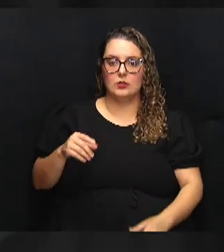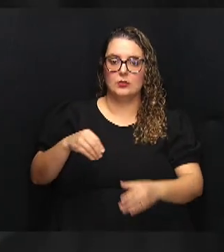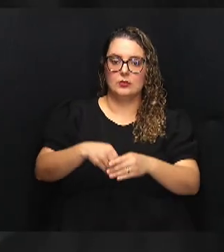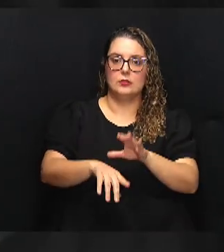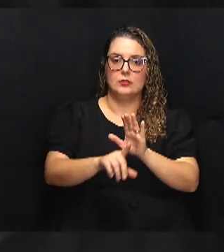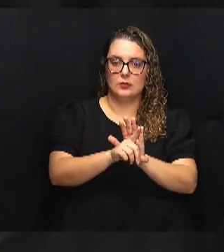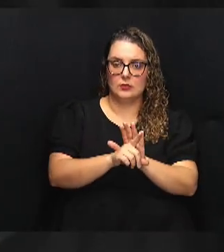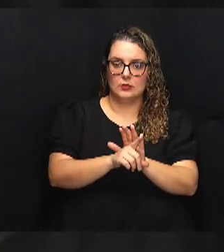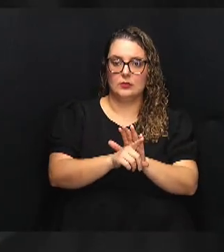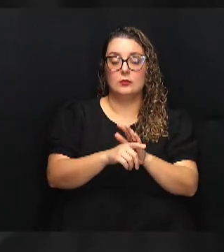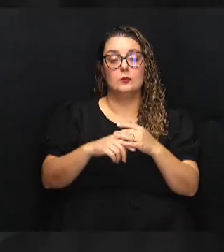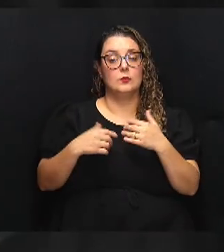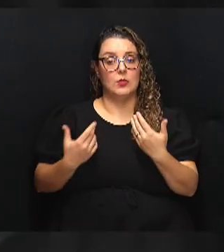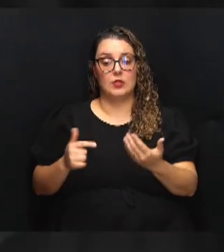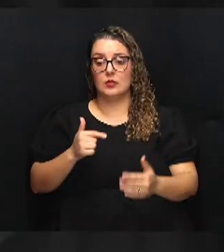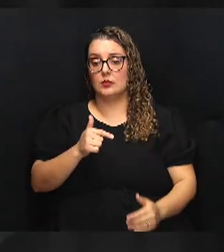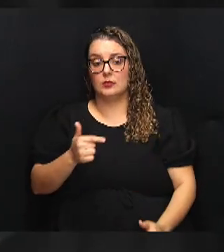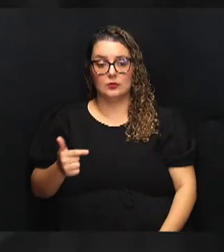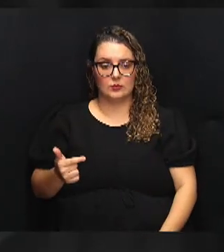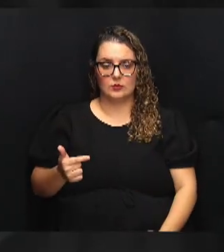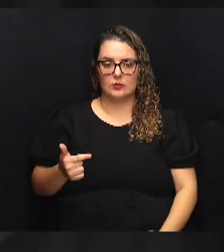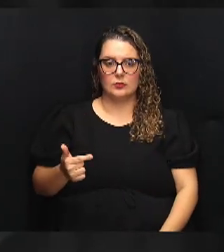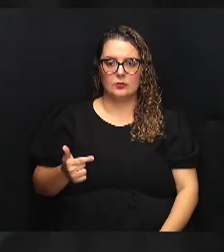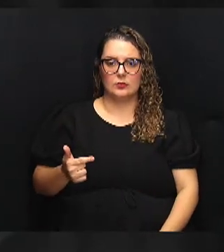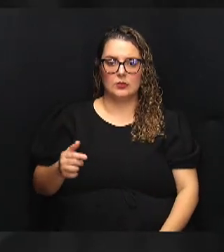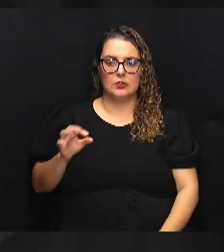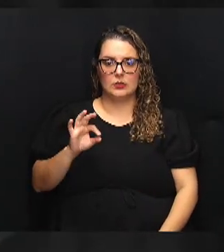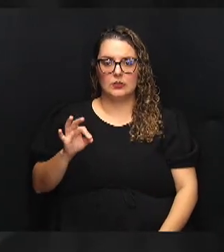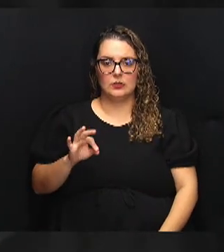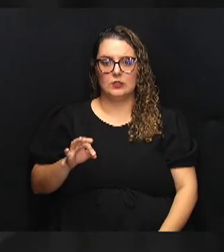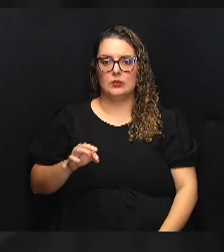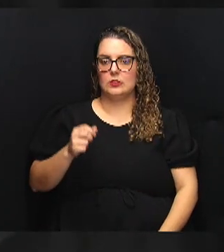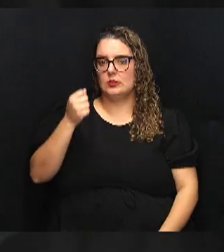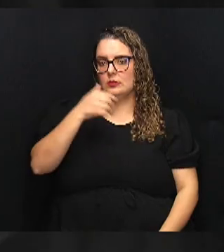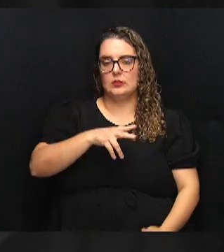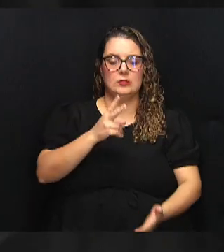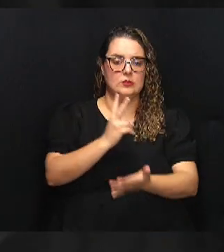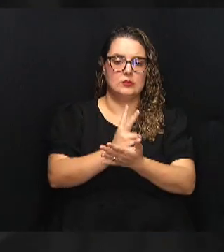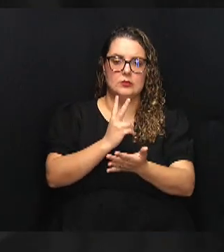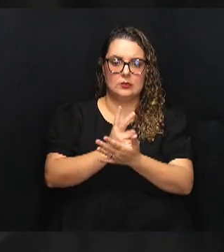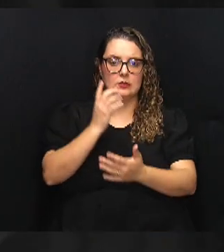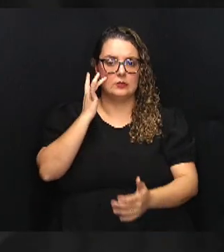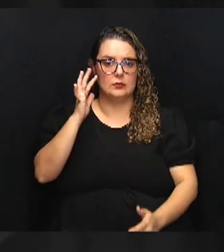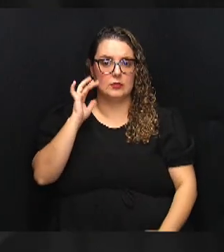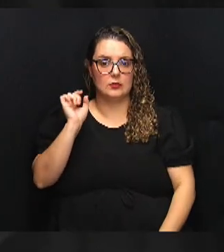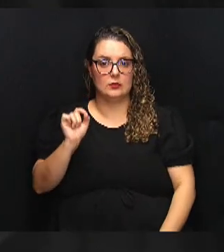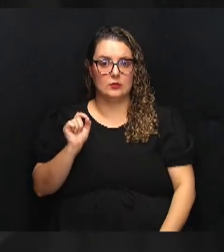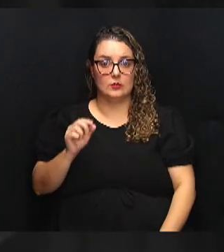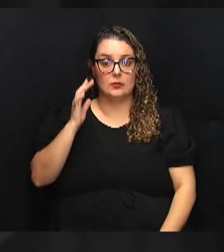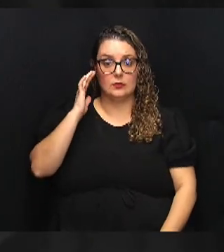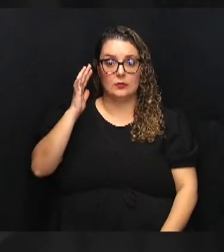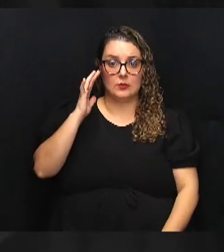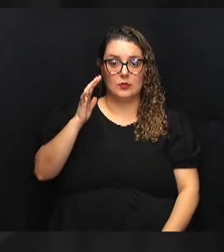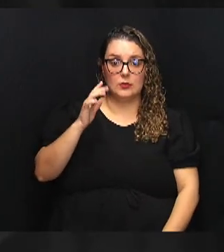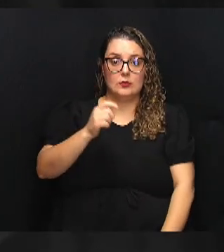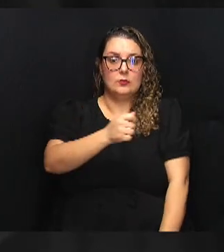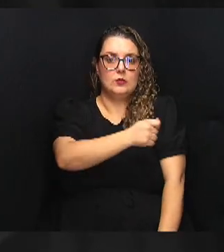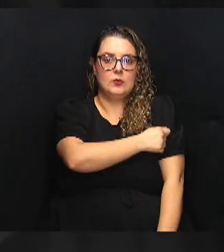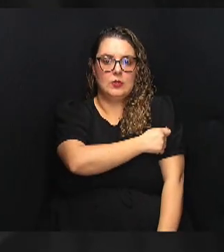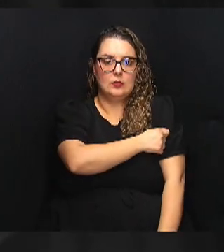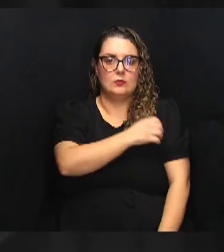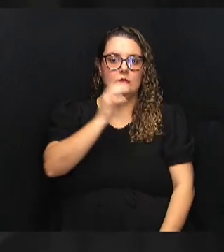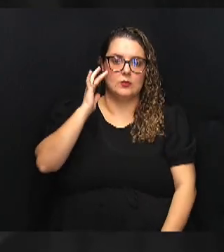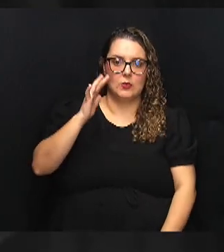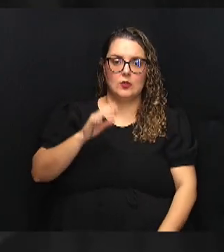legalidade, para que não haja nenhum tipo de abuso. Sempre pensando o quê? Pensando no aluno, pensando